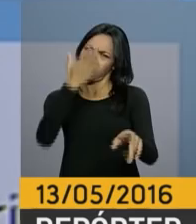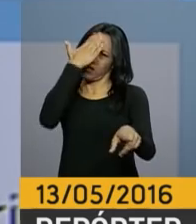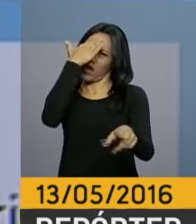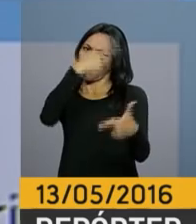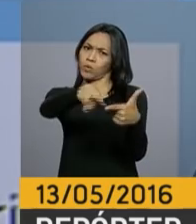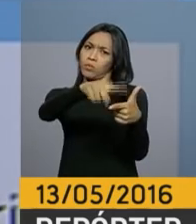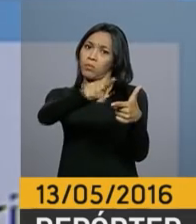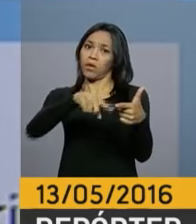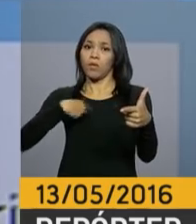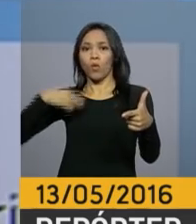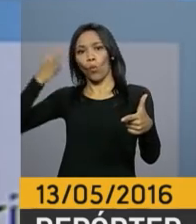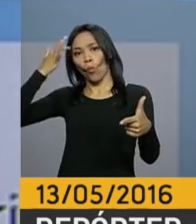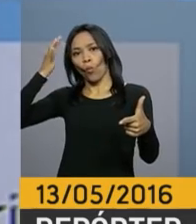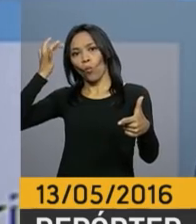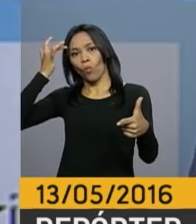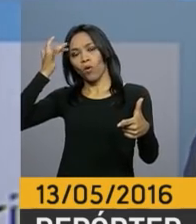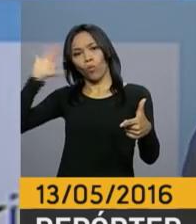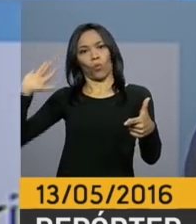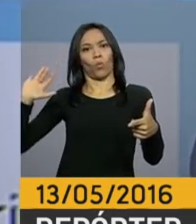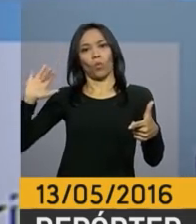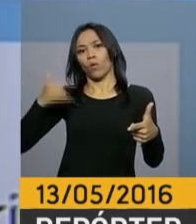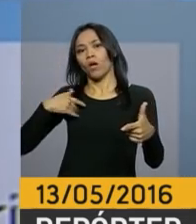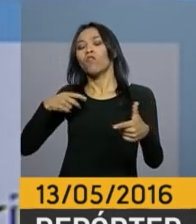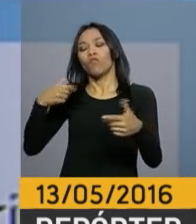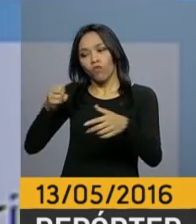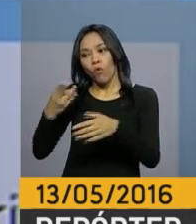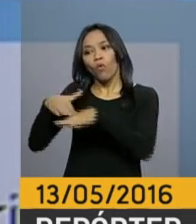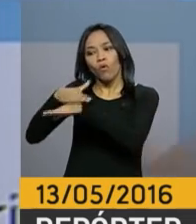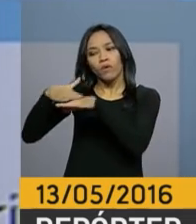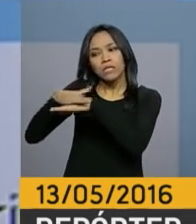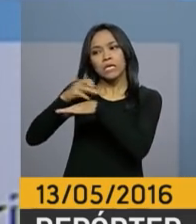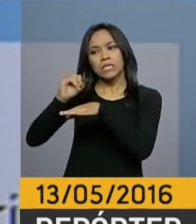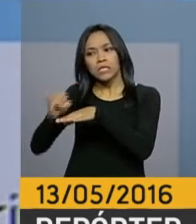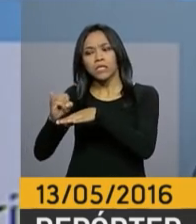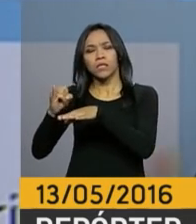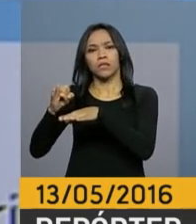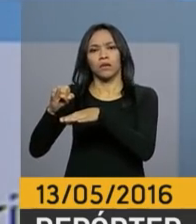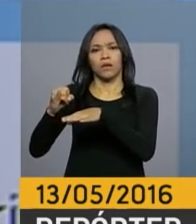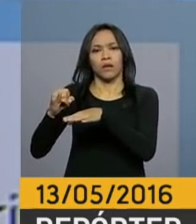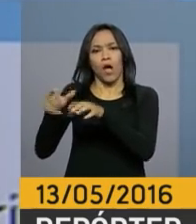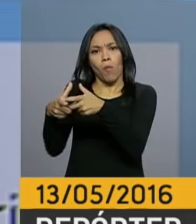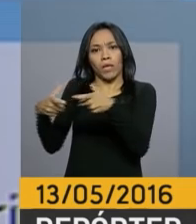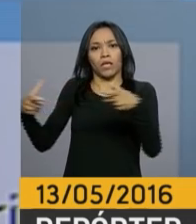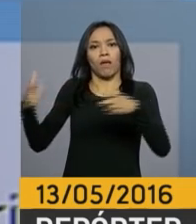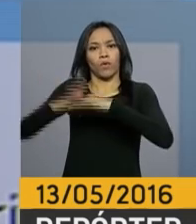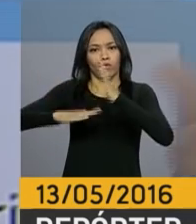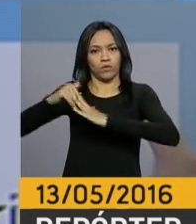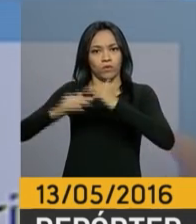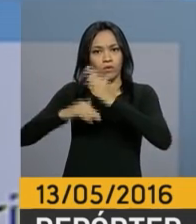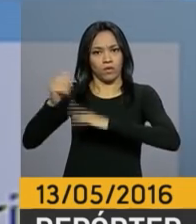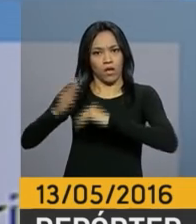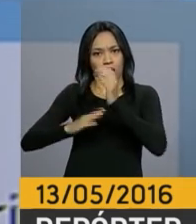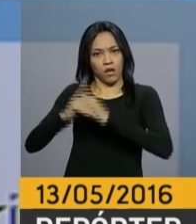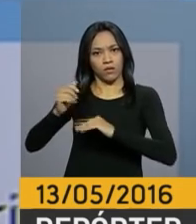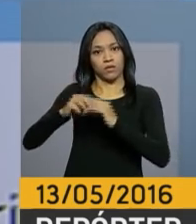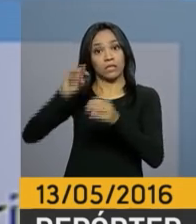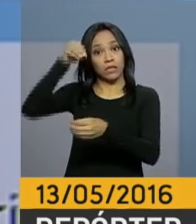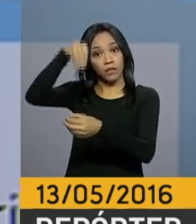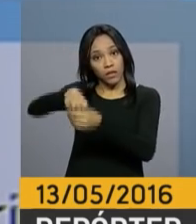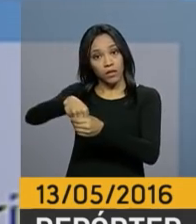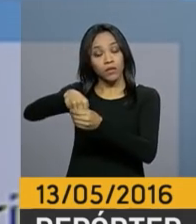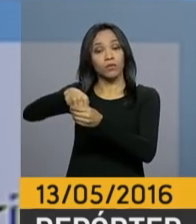vamos avaliar vamos ver se podemos ampliar os quadros técnicos ou se podemos eh simplificar as regras né